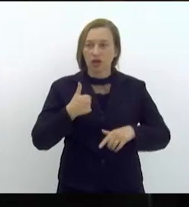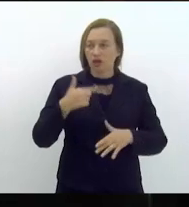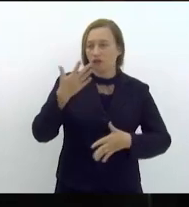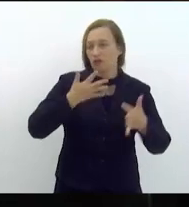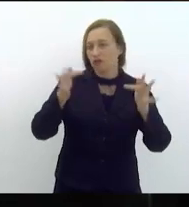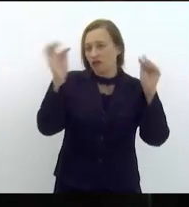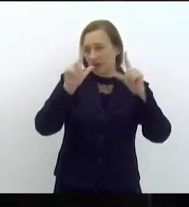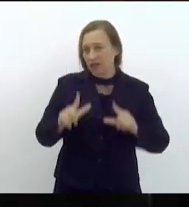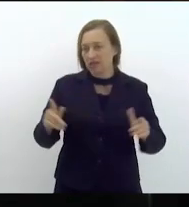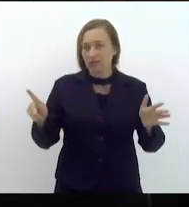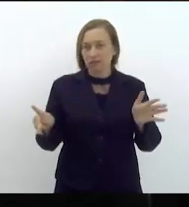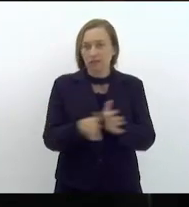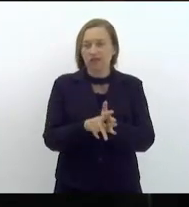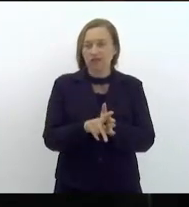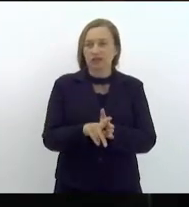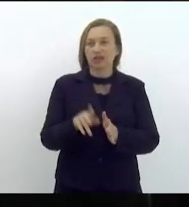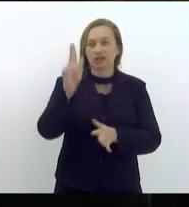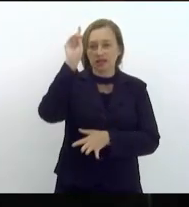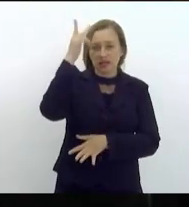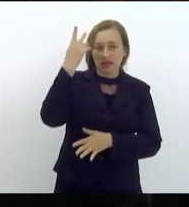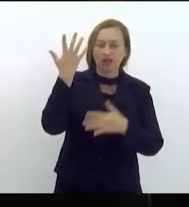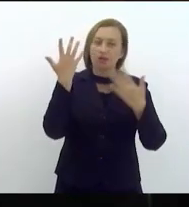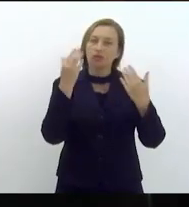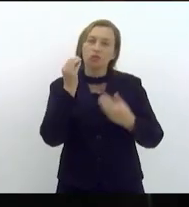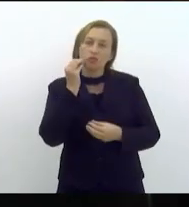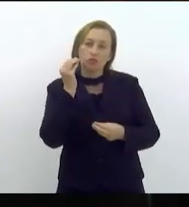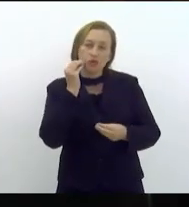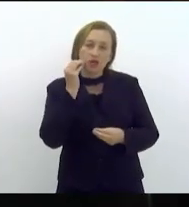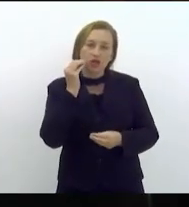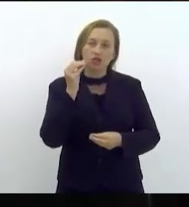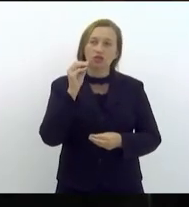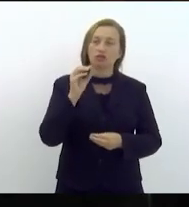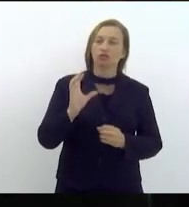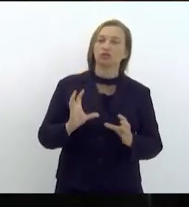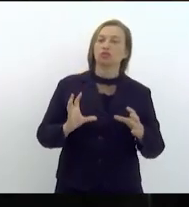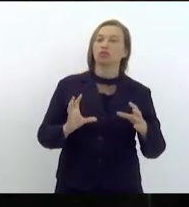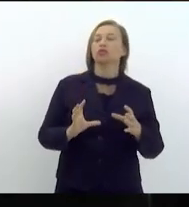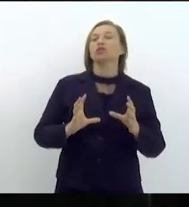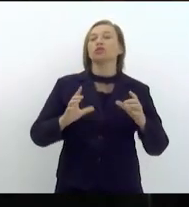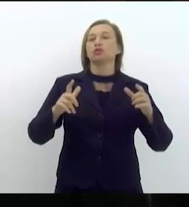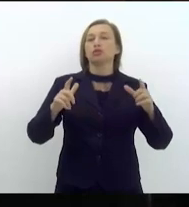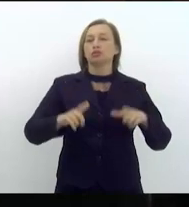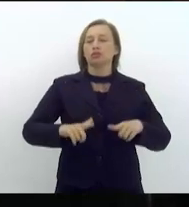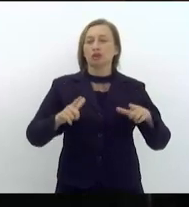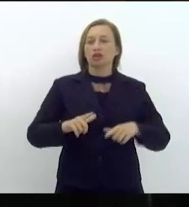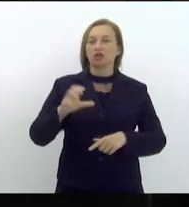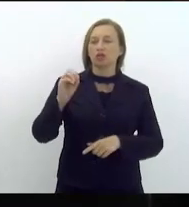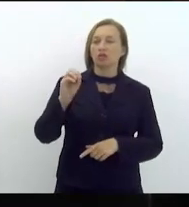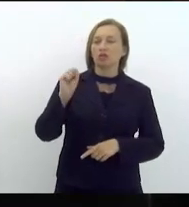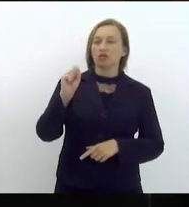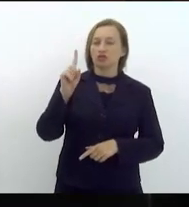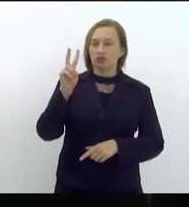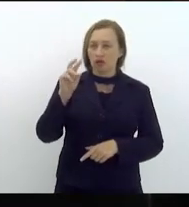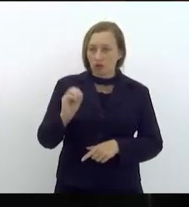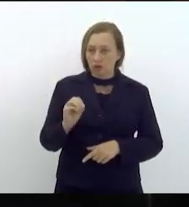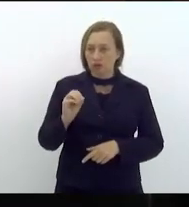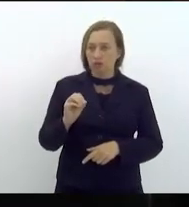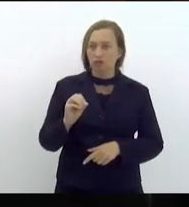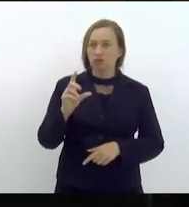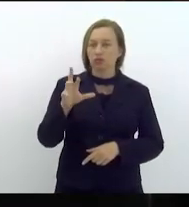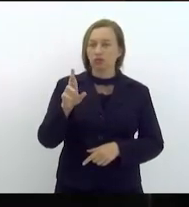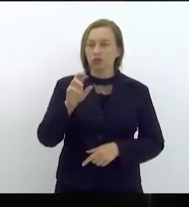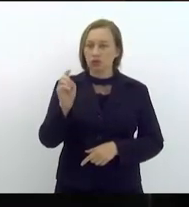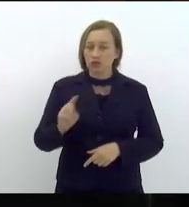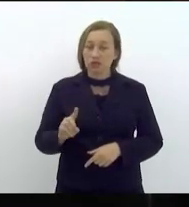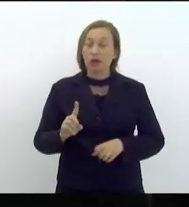dessa história um beijo comunidade do Oswaldo Cruz vivo o canto do cemitério bom mas nem só de notícia boa